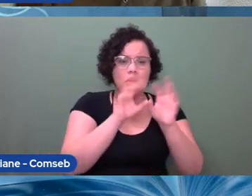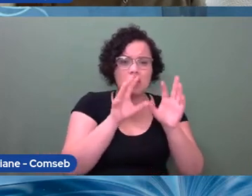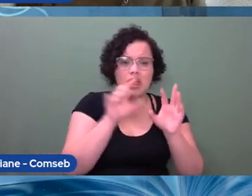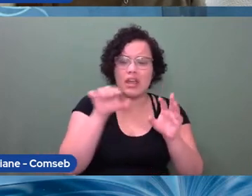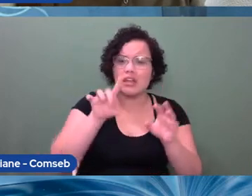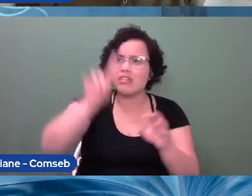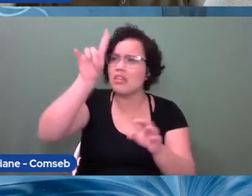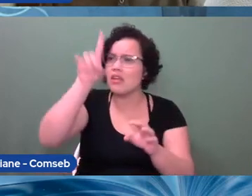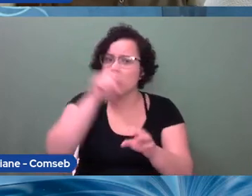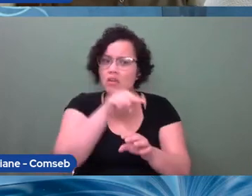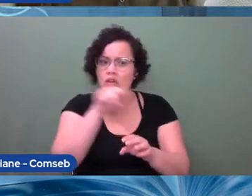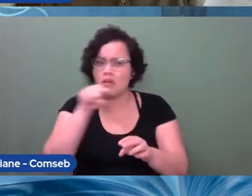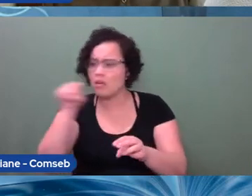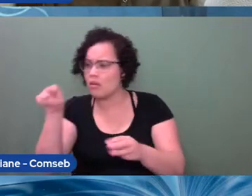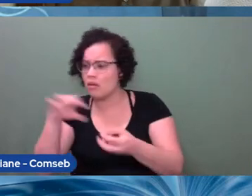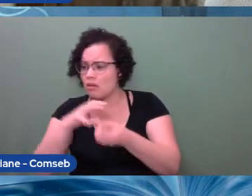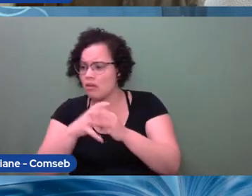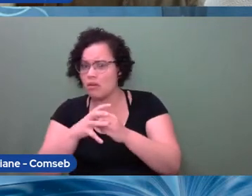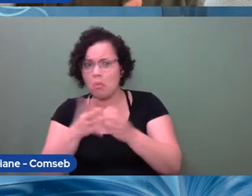Ah, olha só,